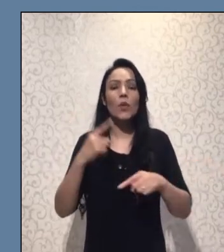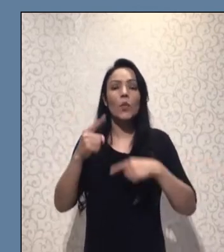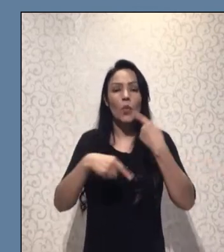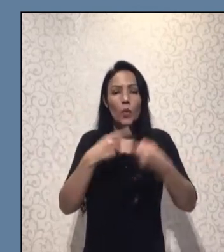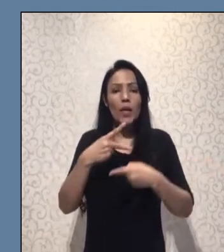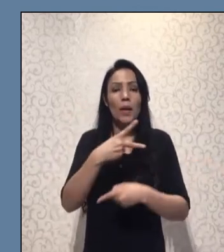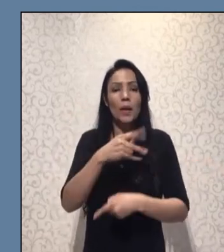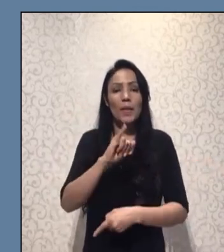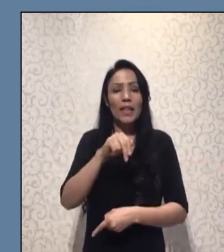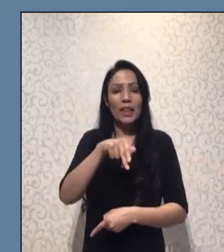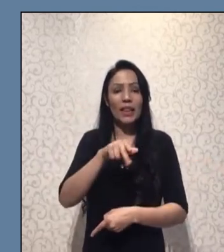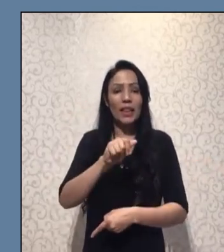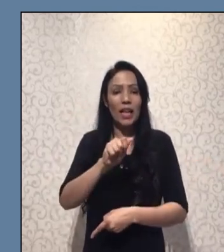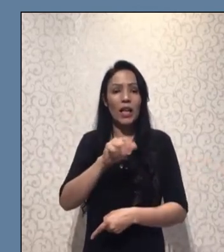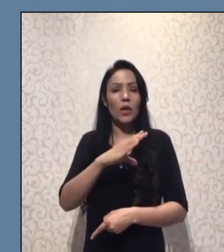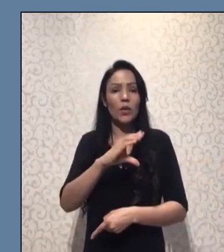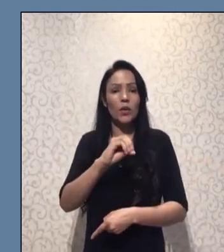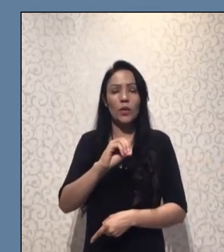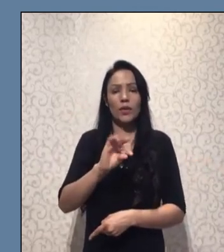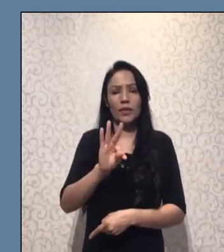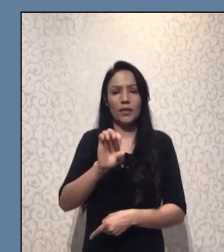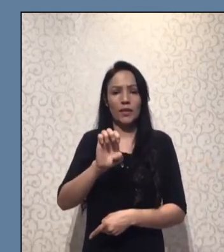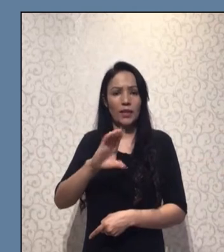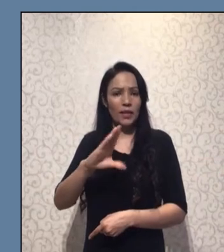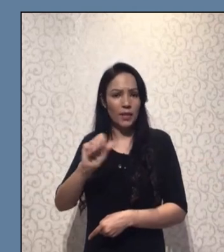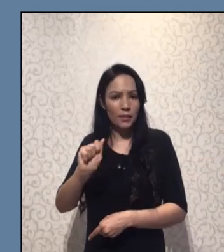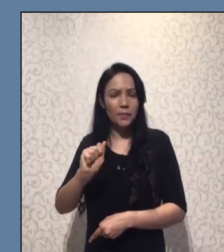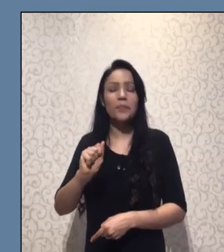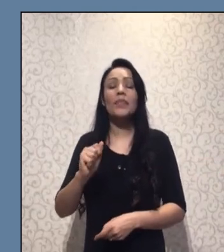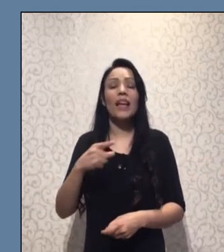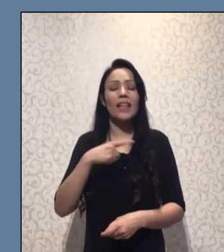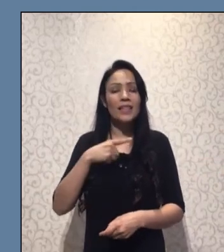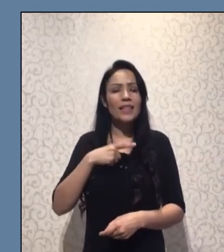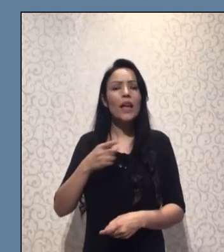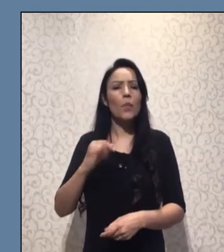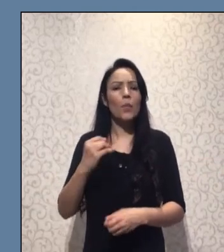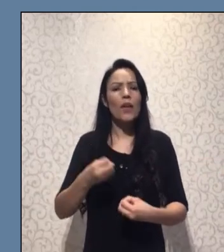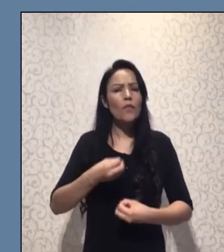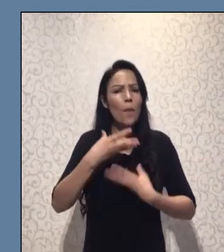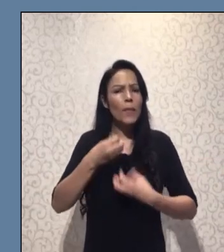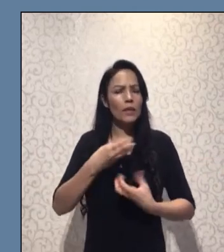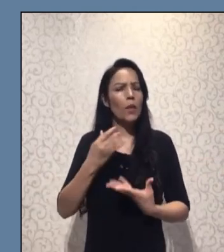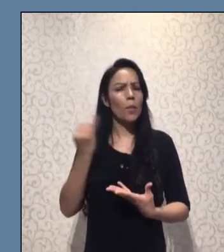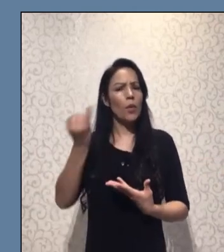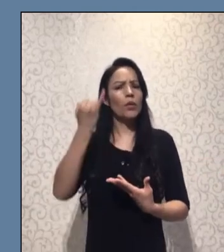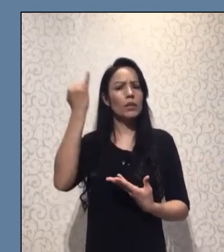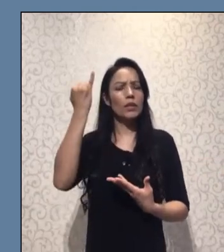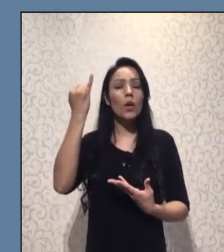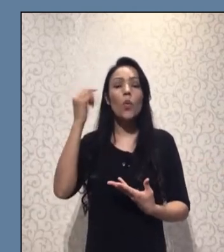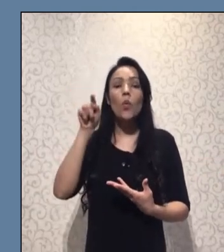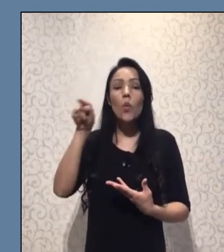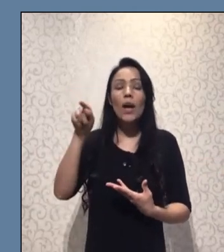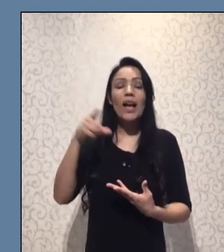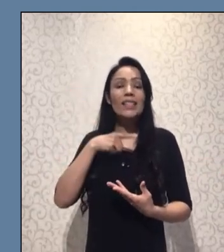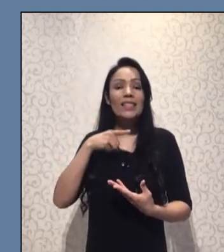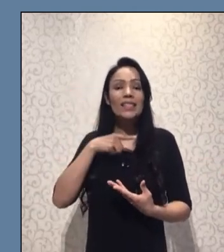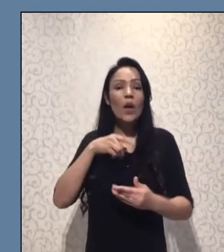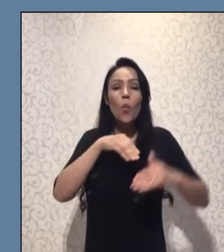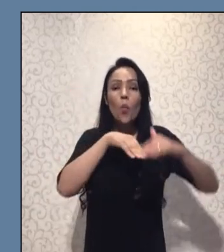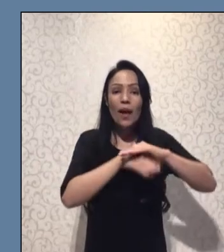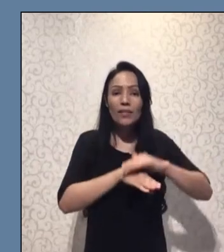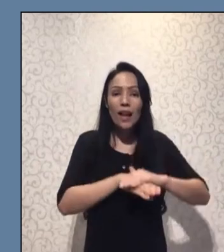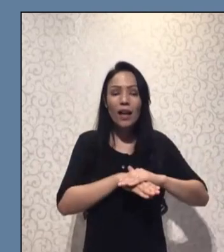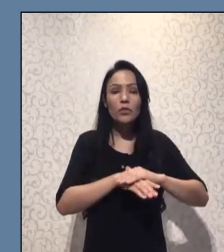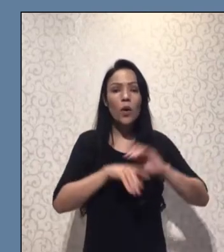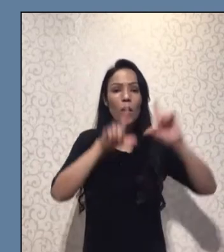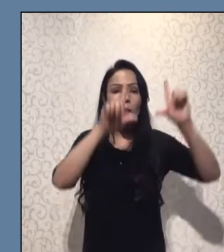que, por sua vez, tinha um dado muito singular, que ela tinha um banco de imagens que,